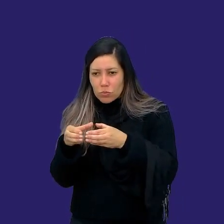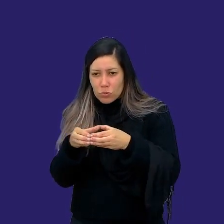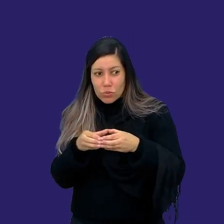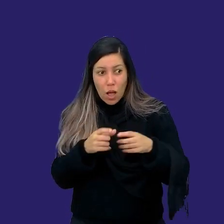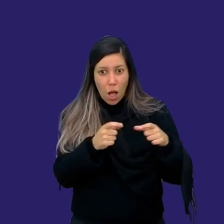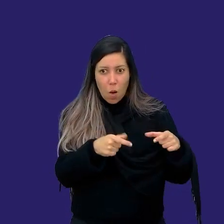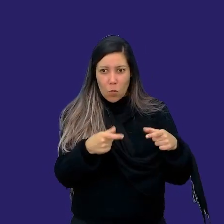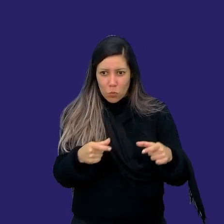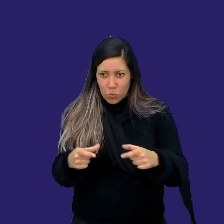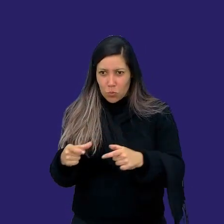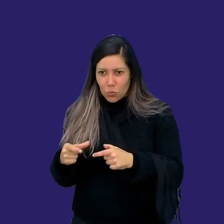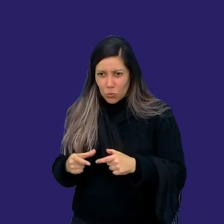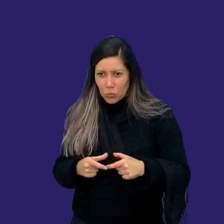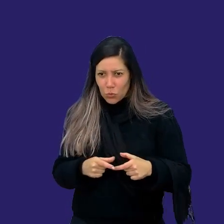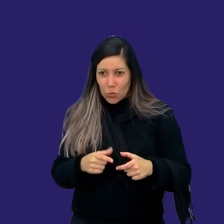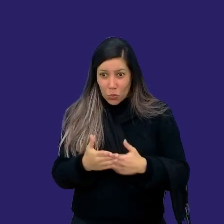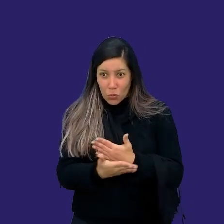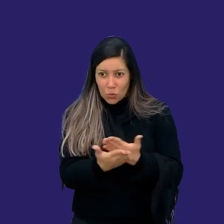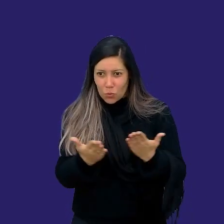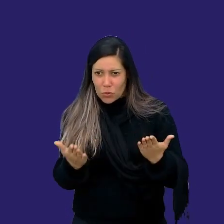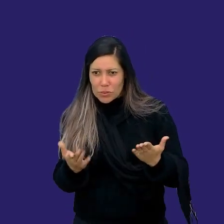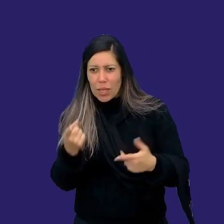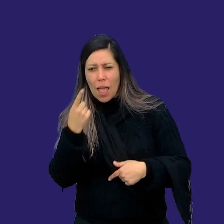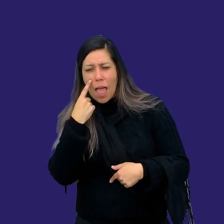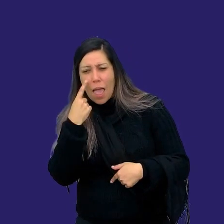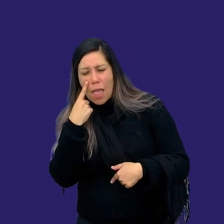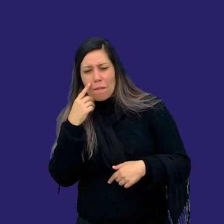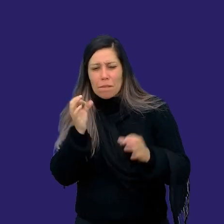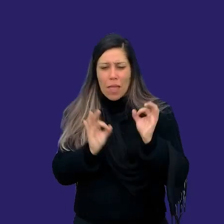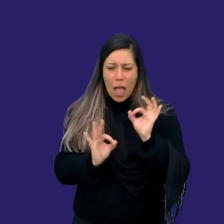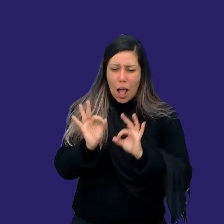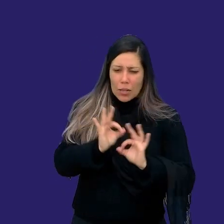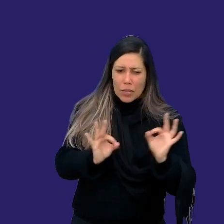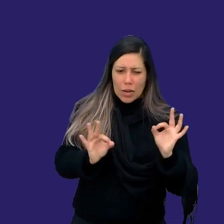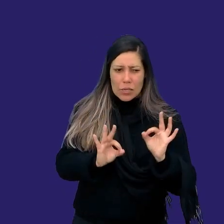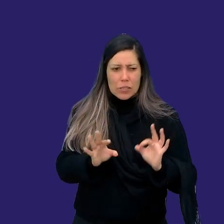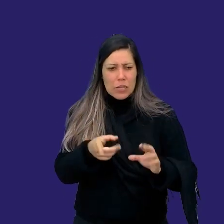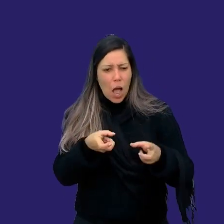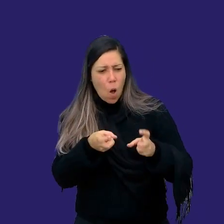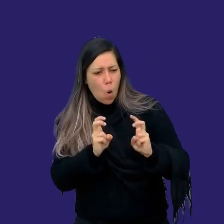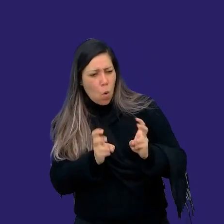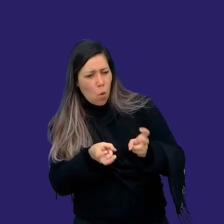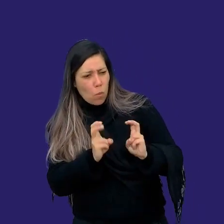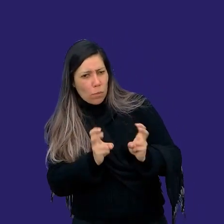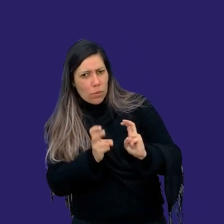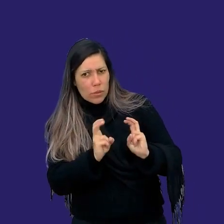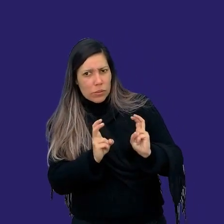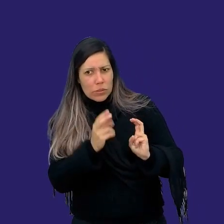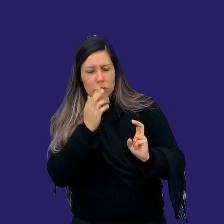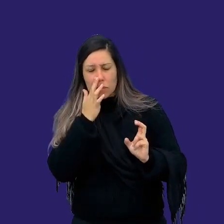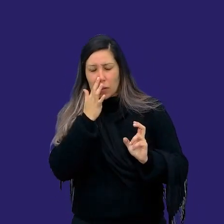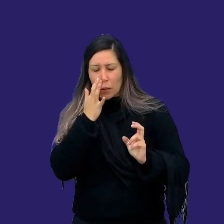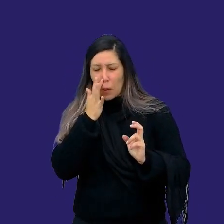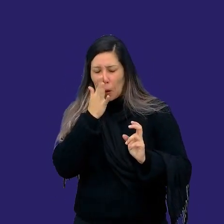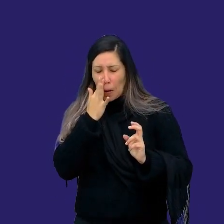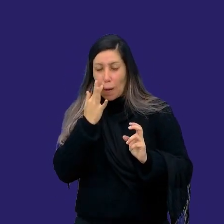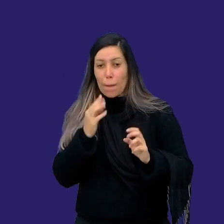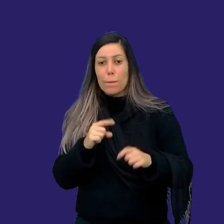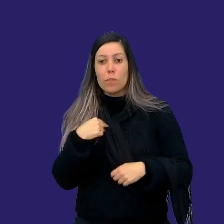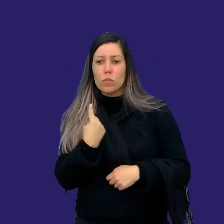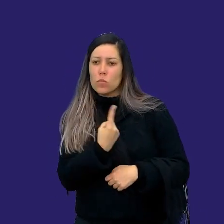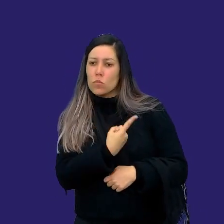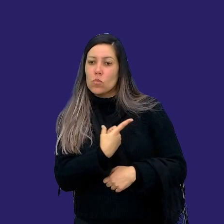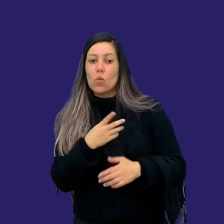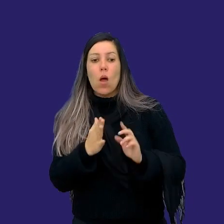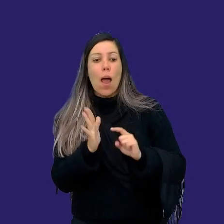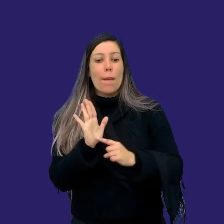vocês, poder mesmo fazer essa análise, né? Então, nós apresentaremos uma